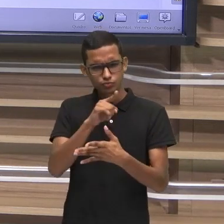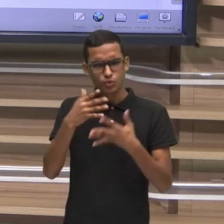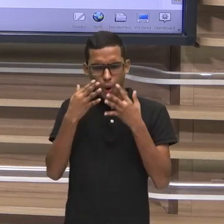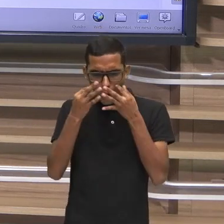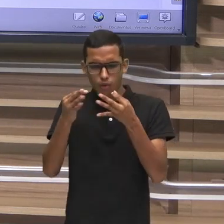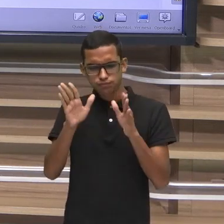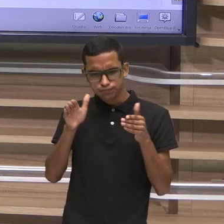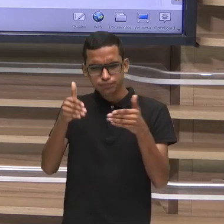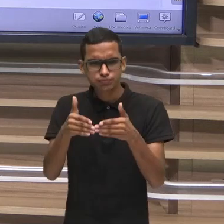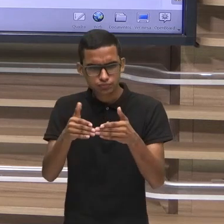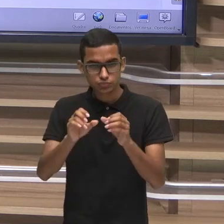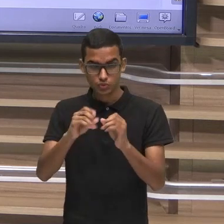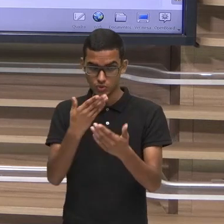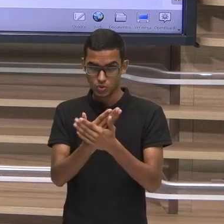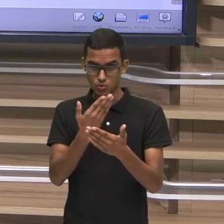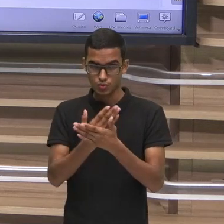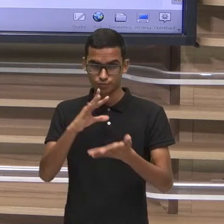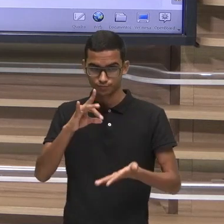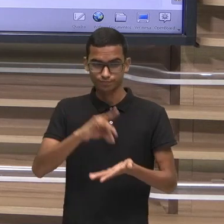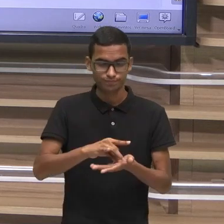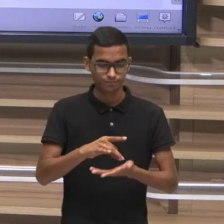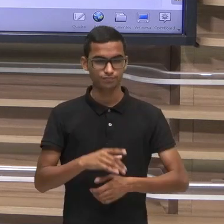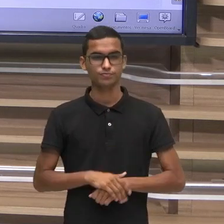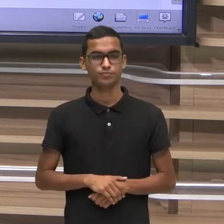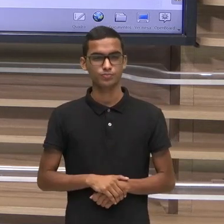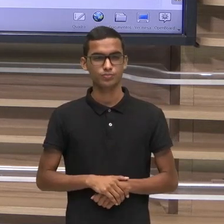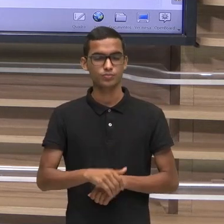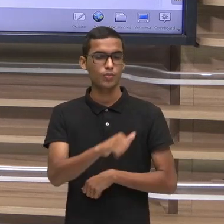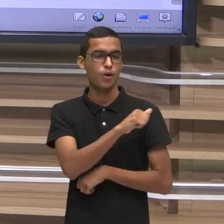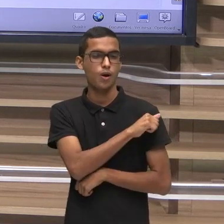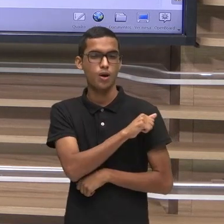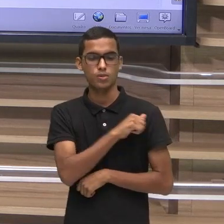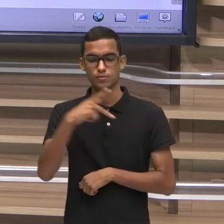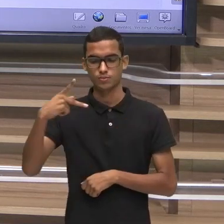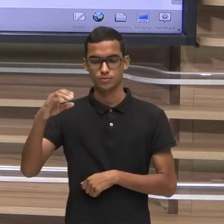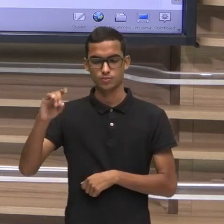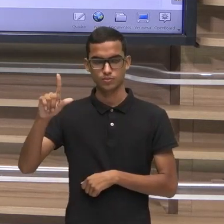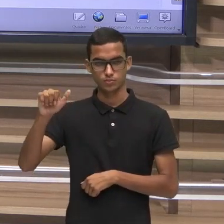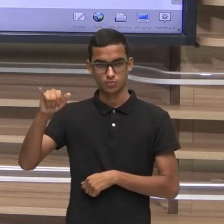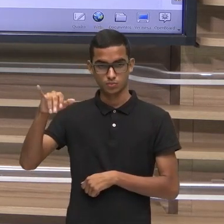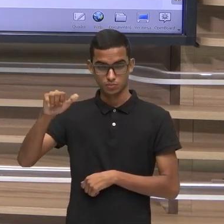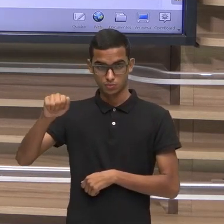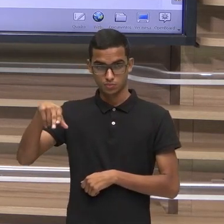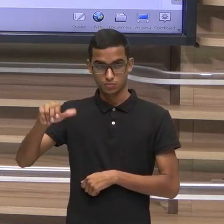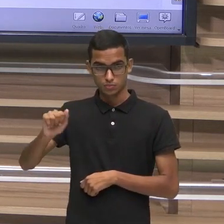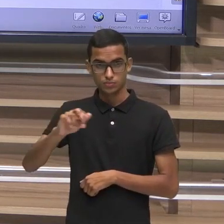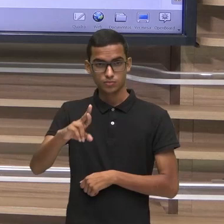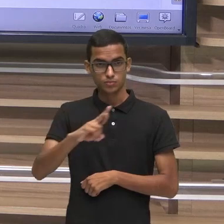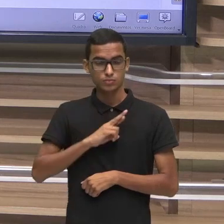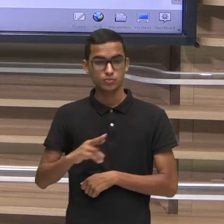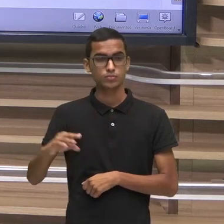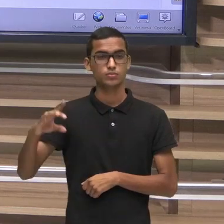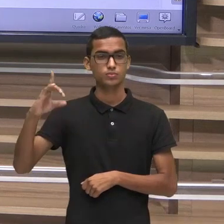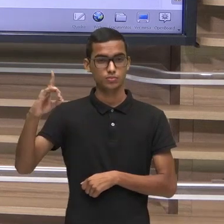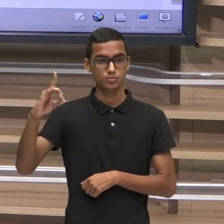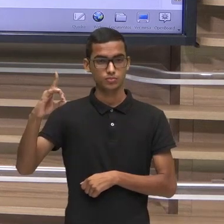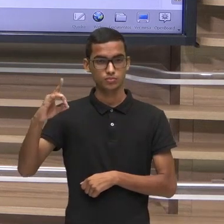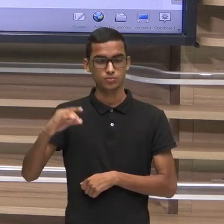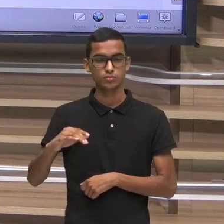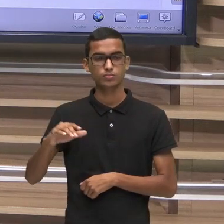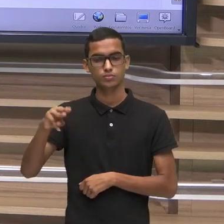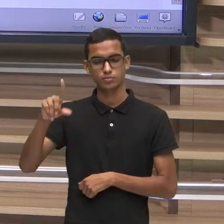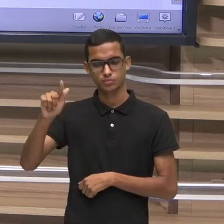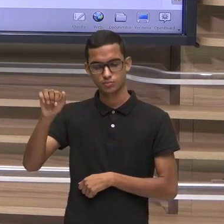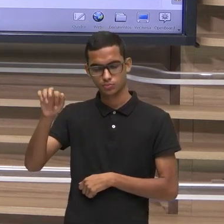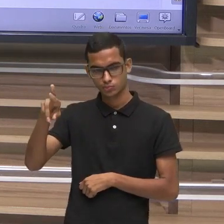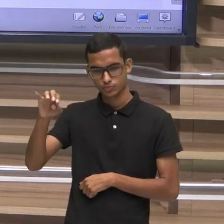estudando, tá bom? E aí, a Poliana, ela respondeu aqui que é a alternativa D, a Gabriele também é a alternativa D,